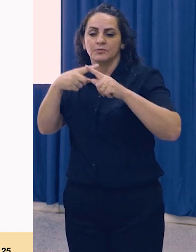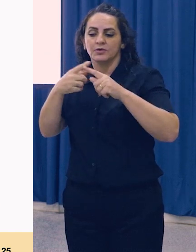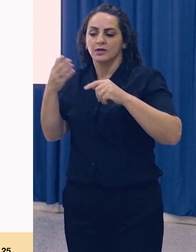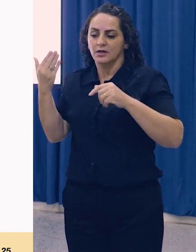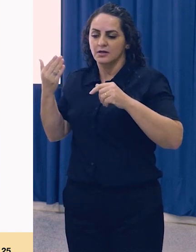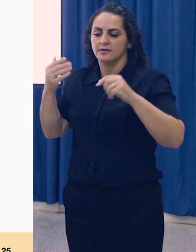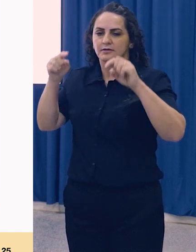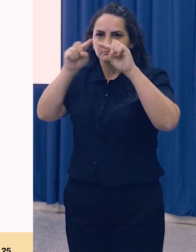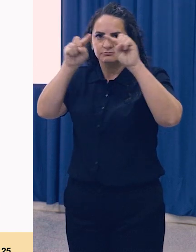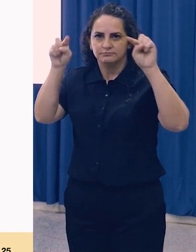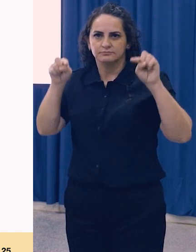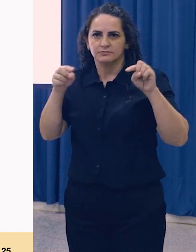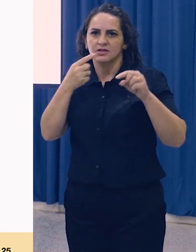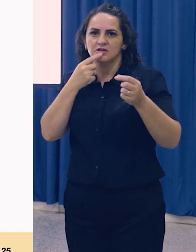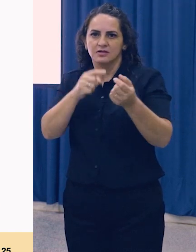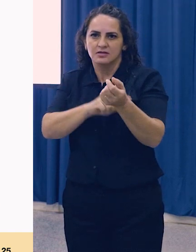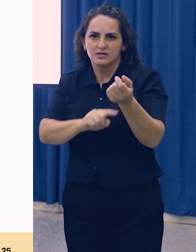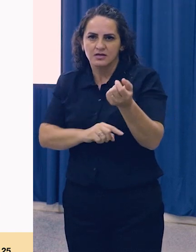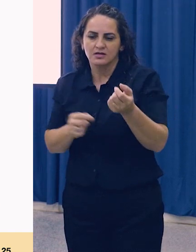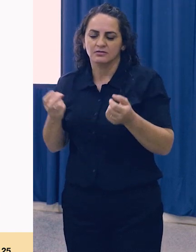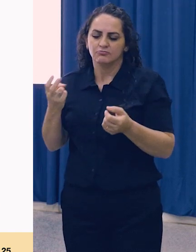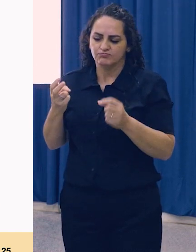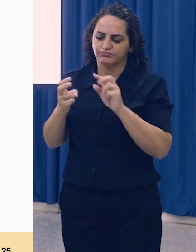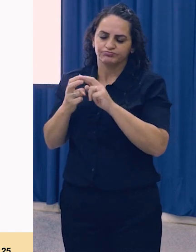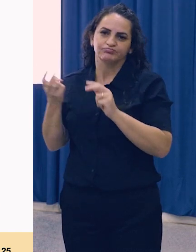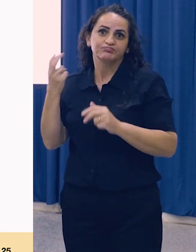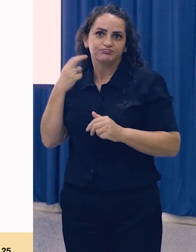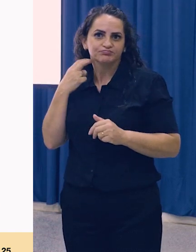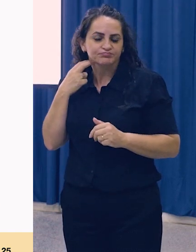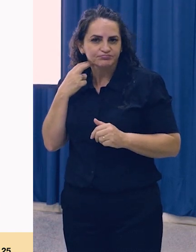fiz, sangue, presas,